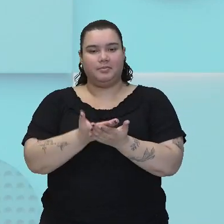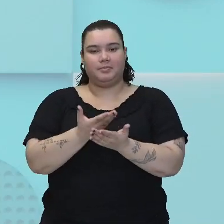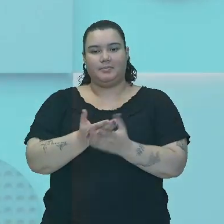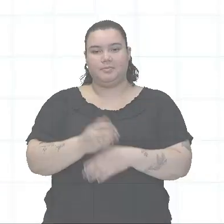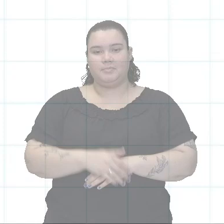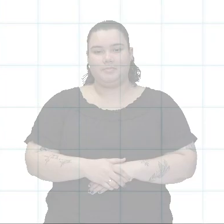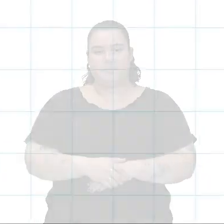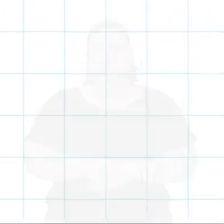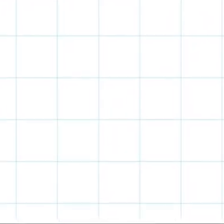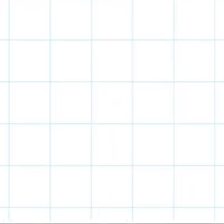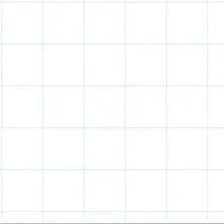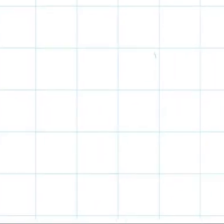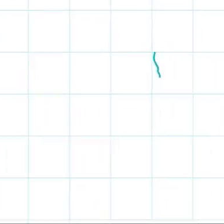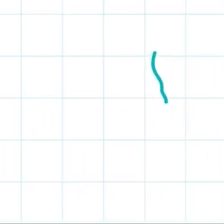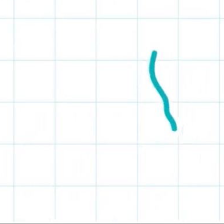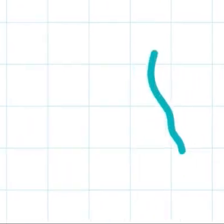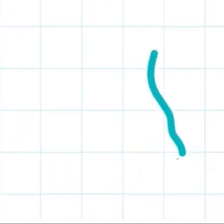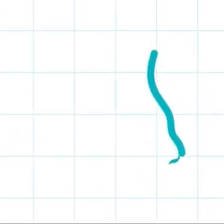nossa aula.